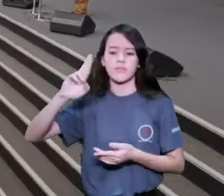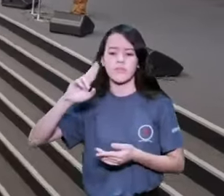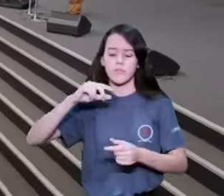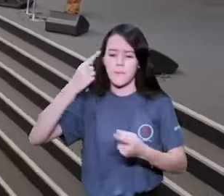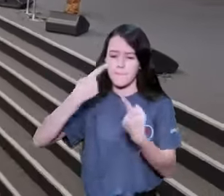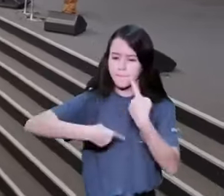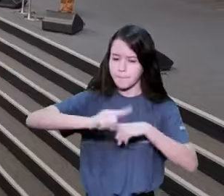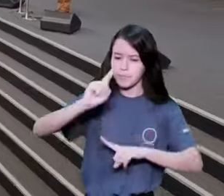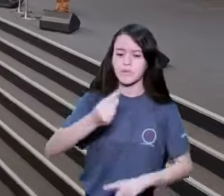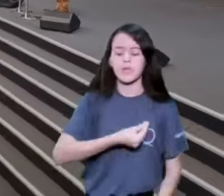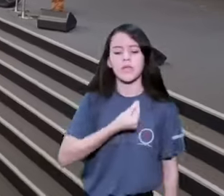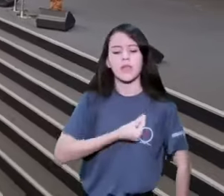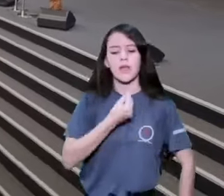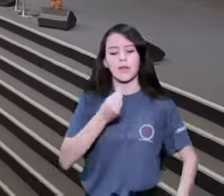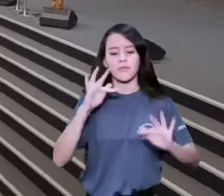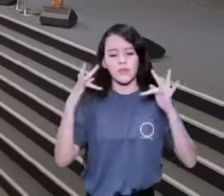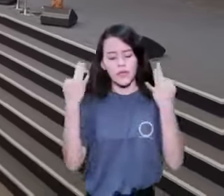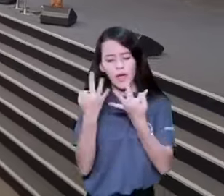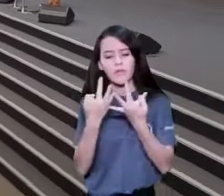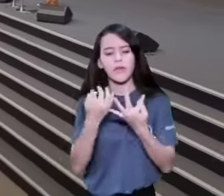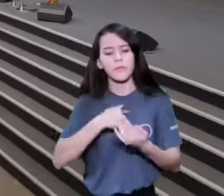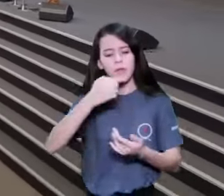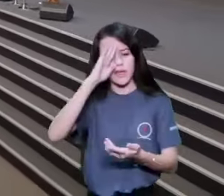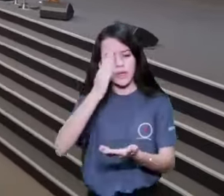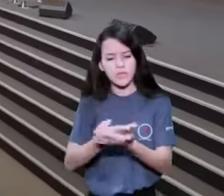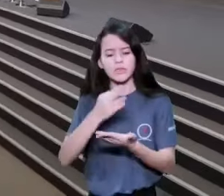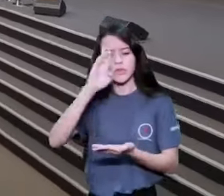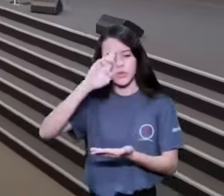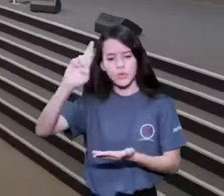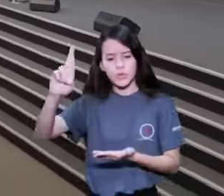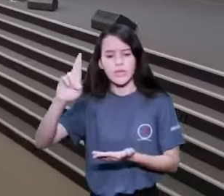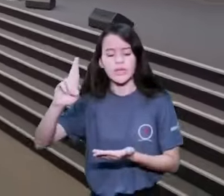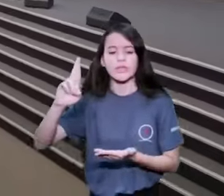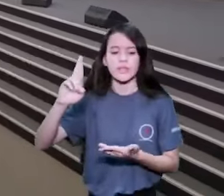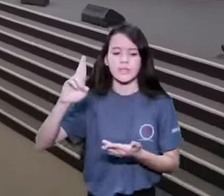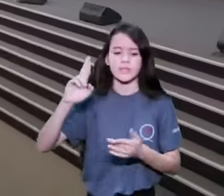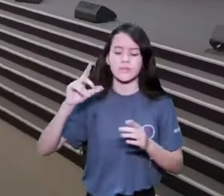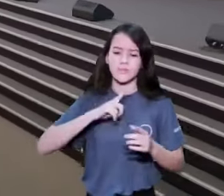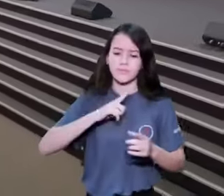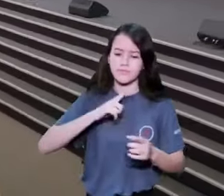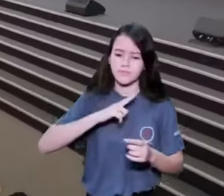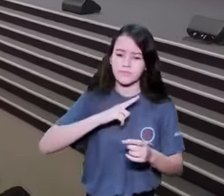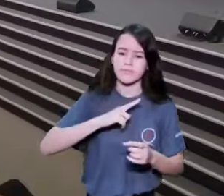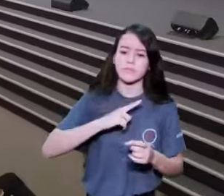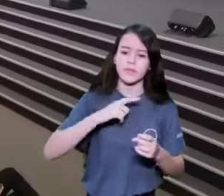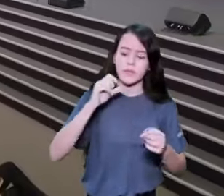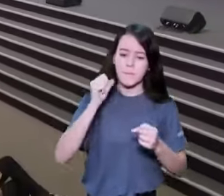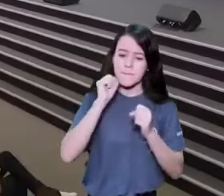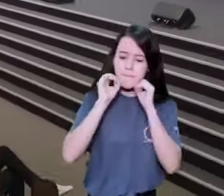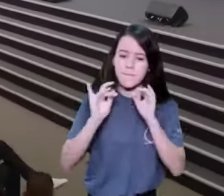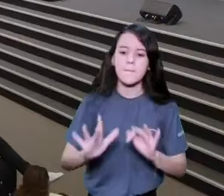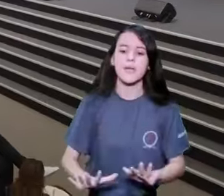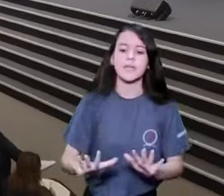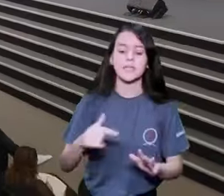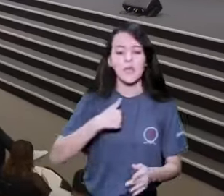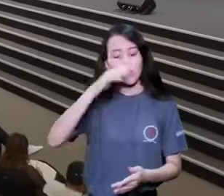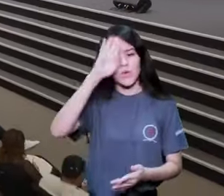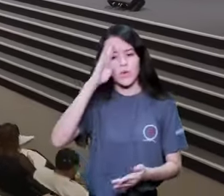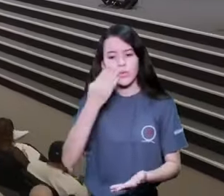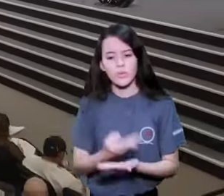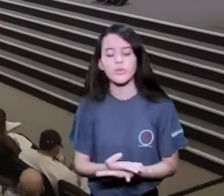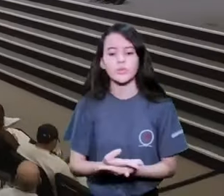Restauração da minha família eu creio Senhor na chegada de uma grande bênção eu